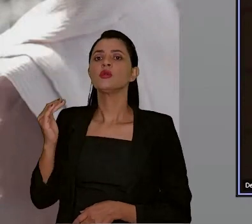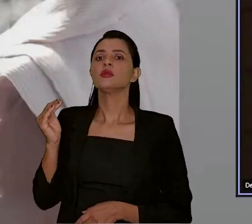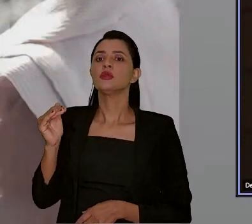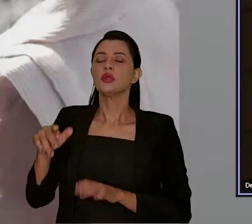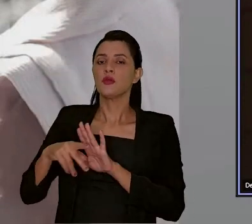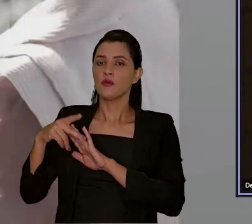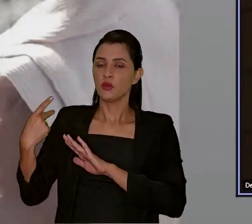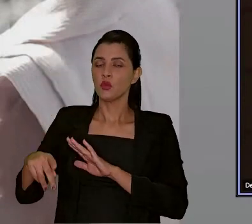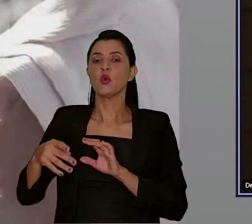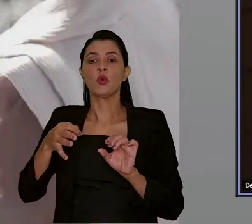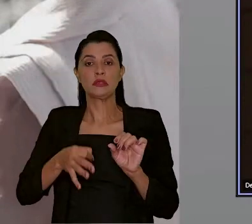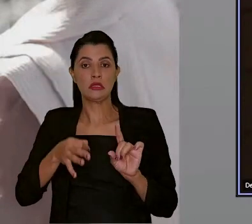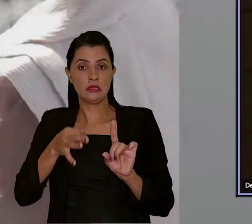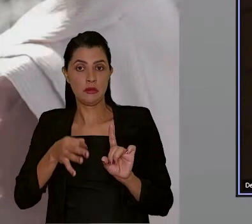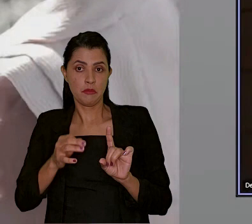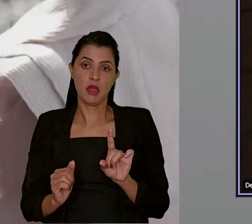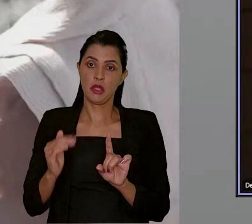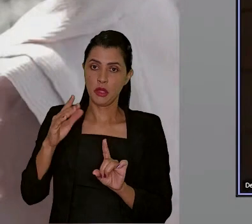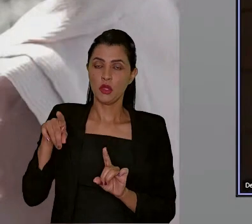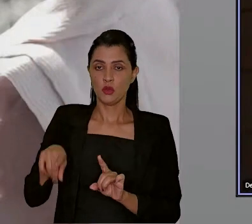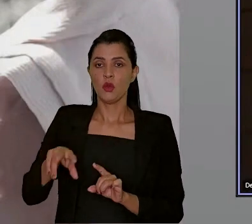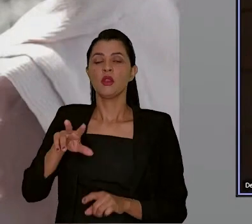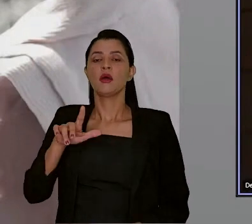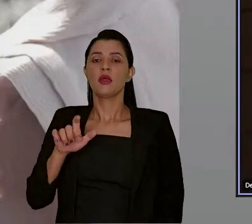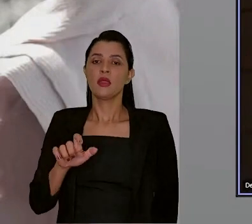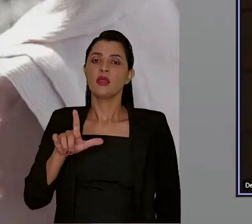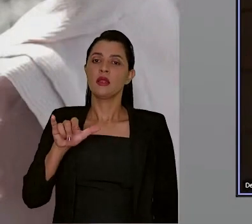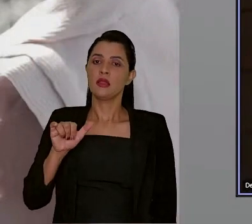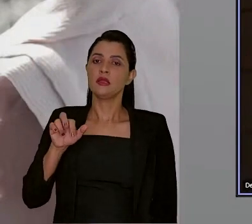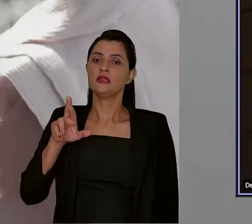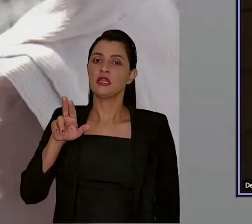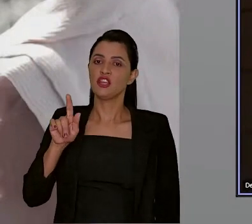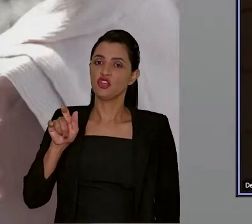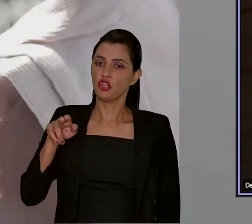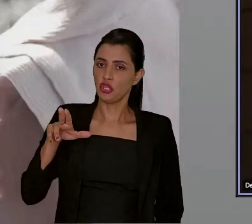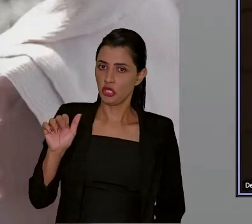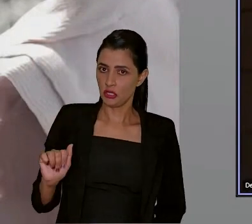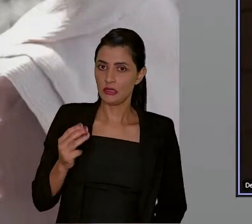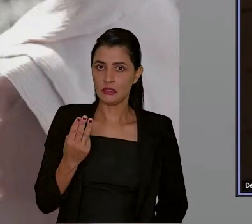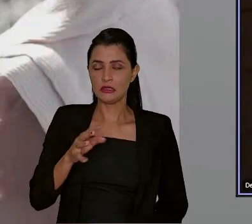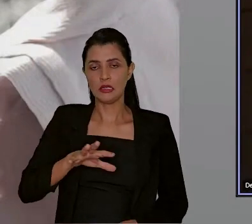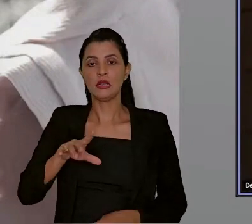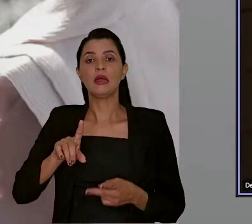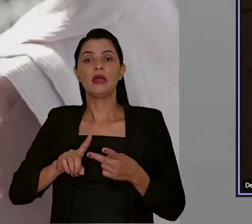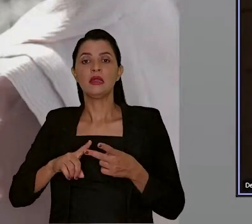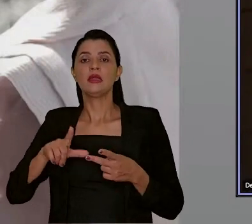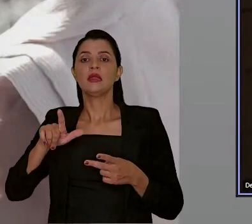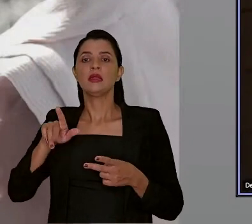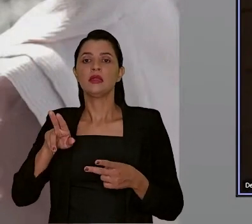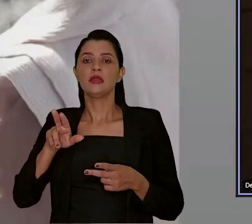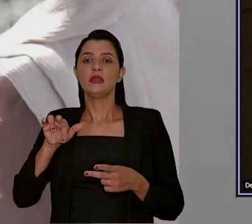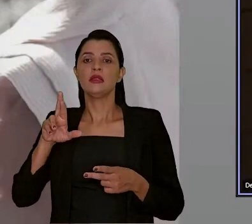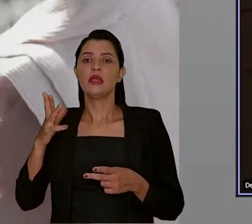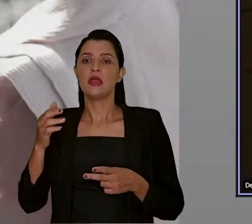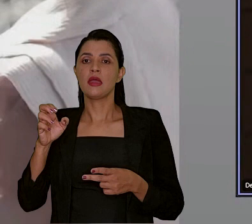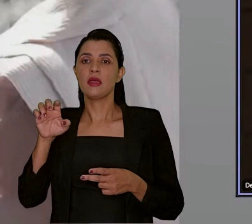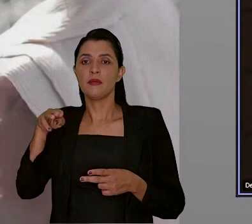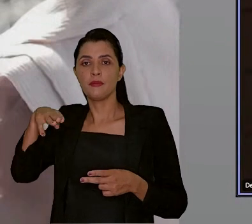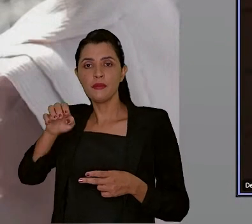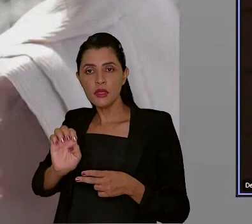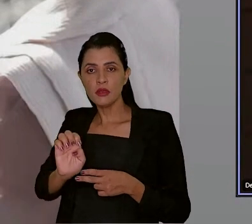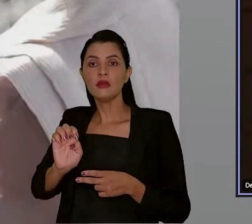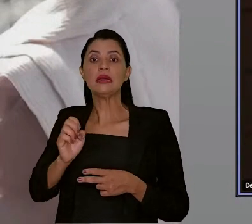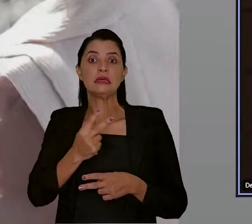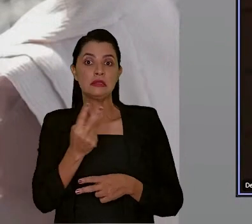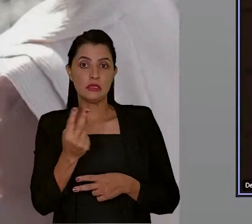dos desembargadores federais Inês Virgínia, da Terceira Região, e Guilherme Calmon, da Segunda Região, que também é um